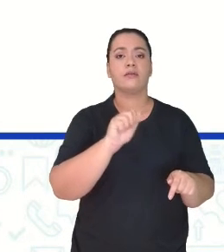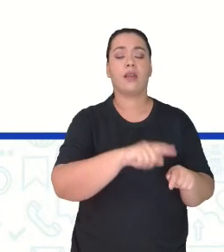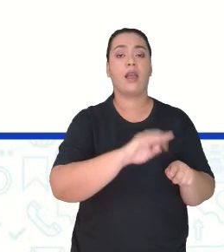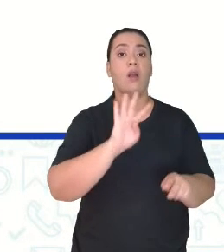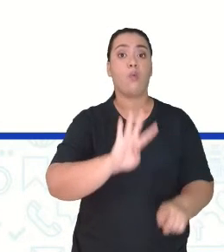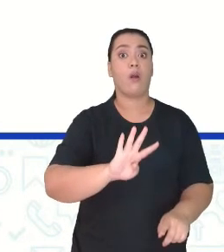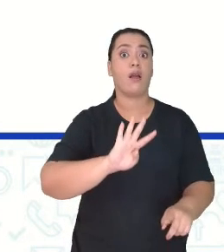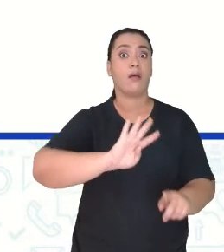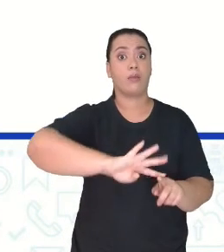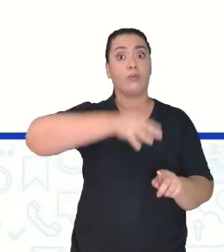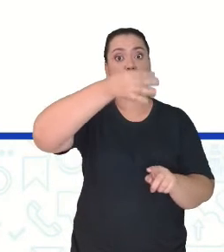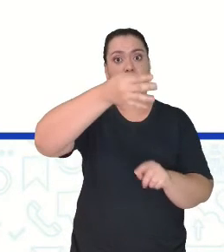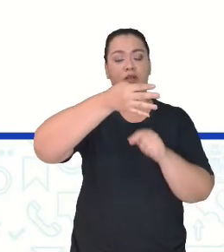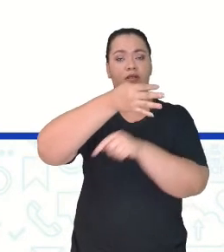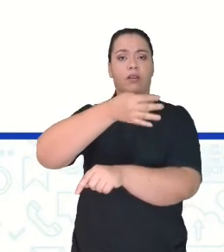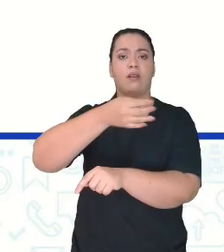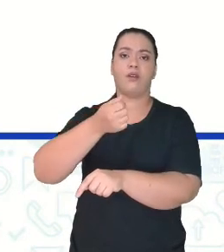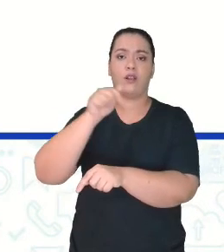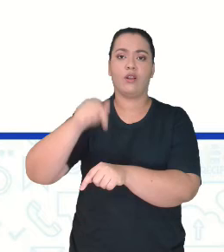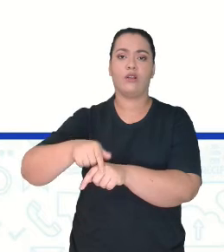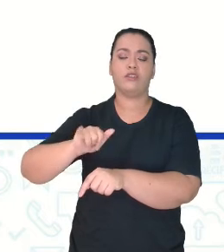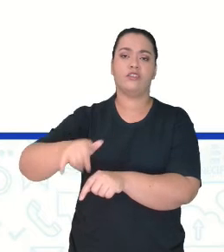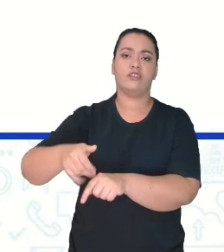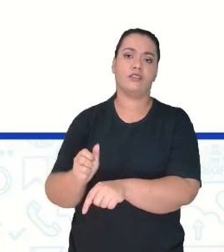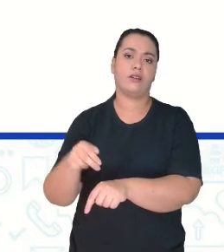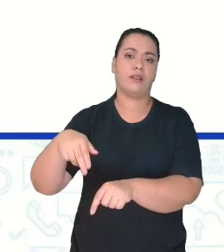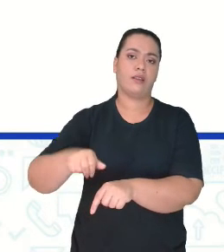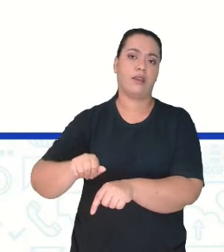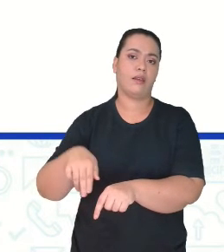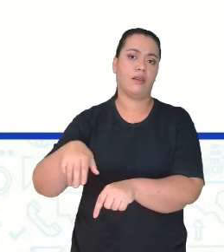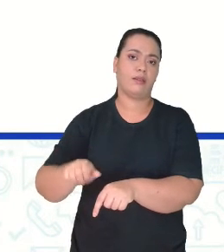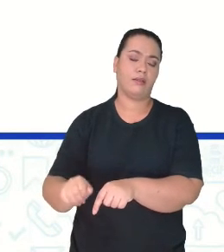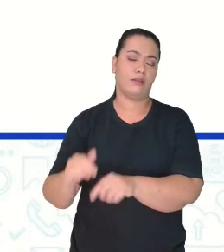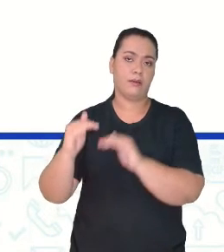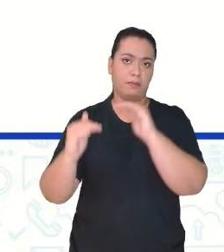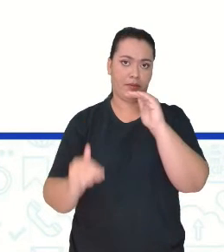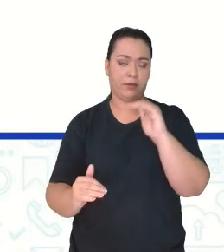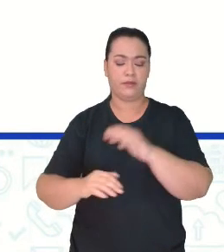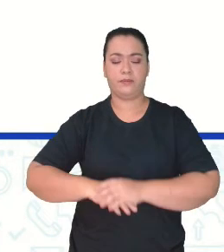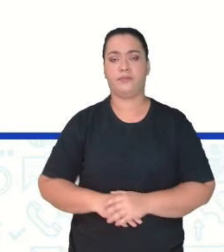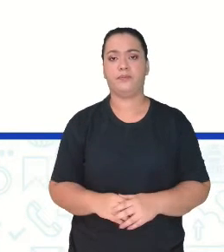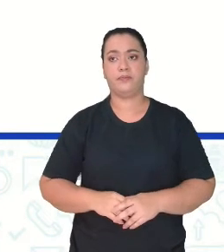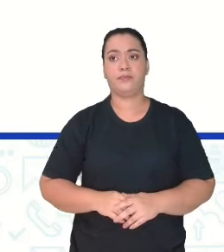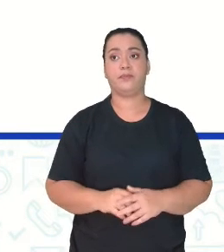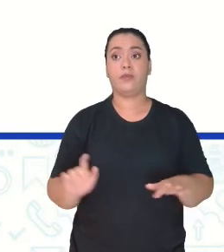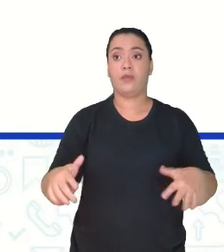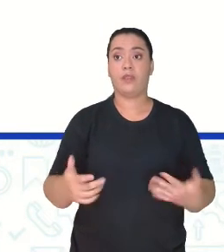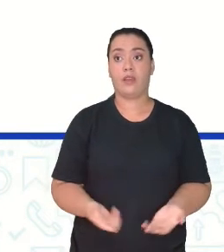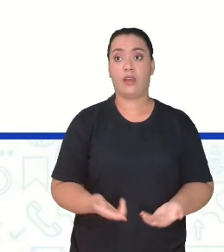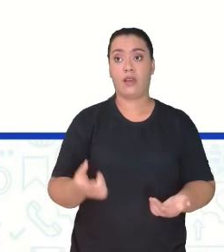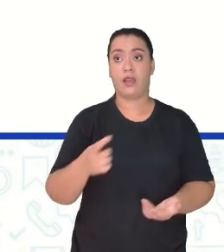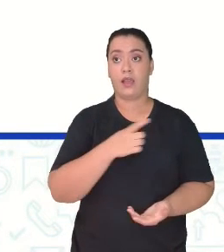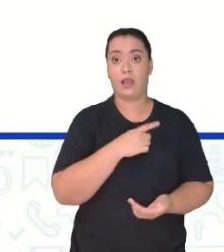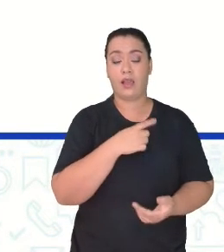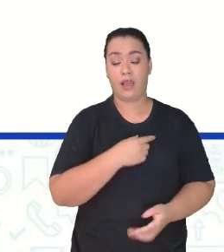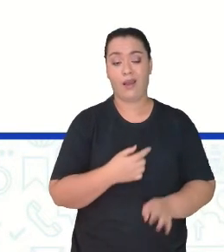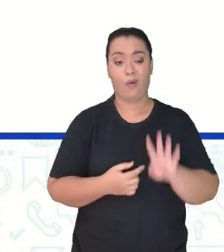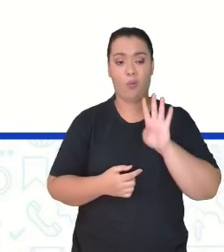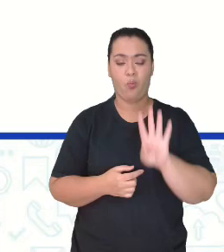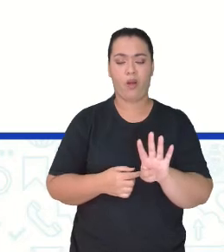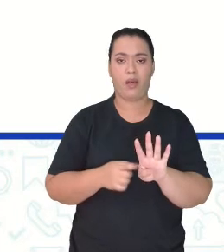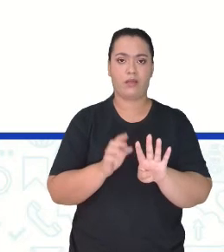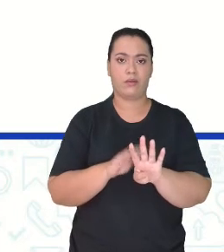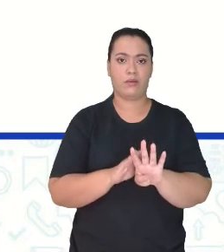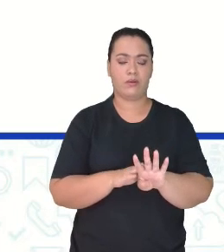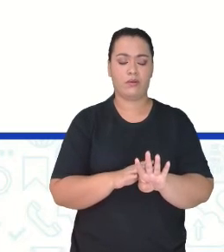Janaína. Belezinha? Então, o que é que eu tenho aqui? Ó? Eu tenho 4 partes de Patrícia